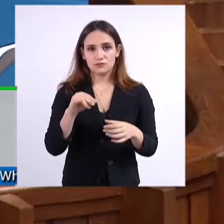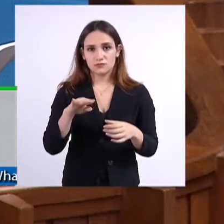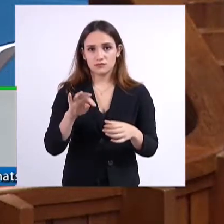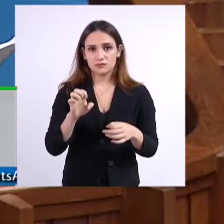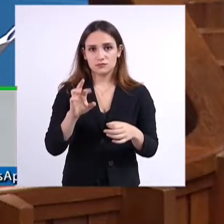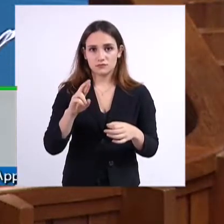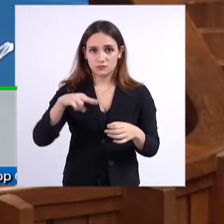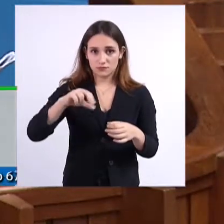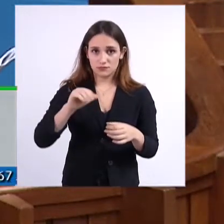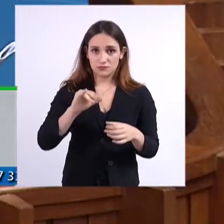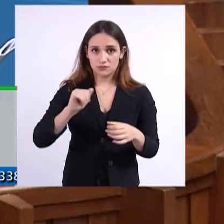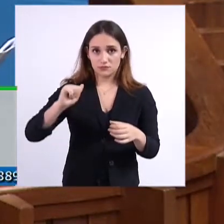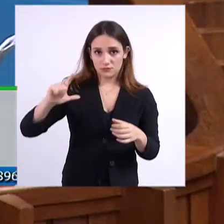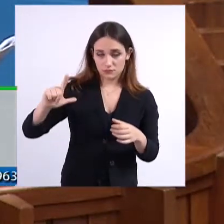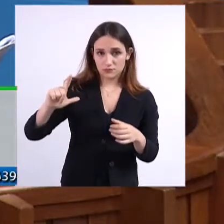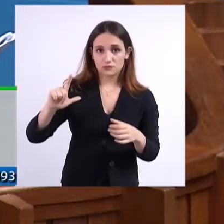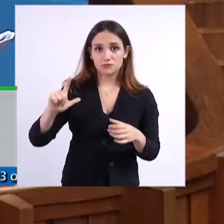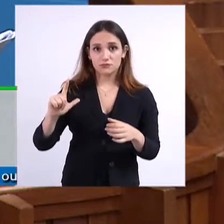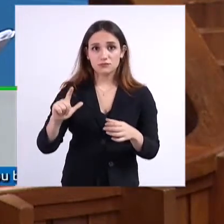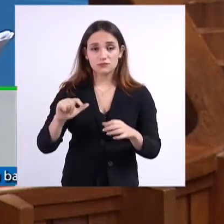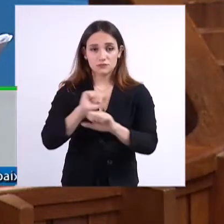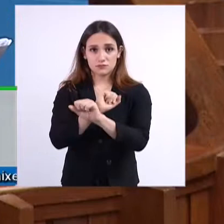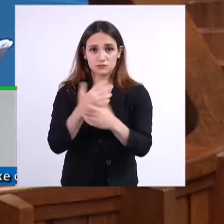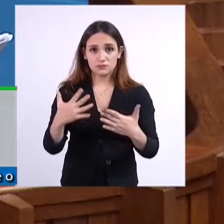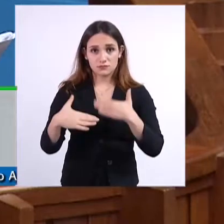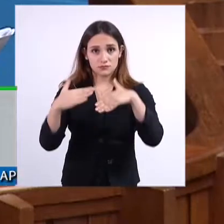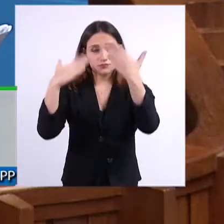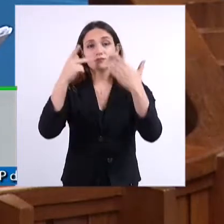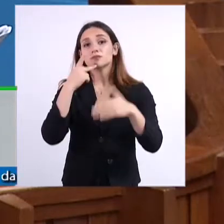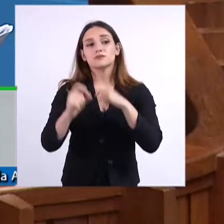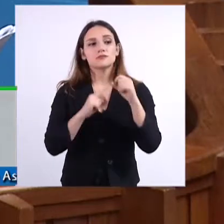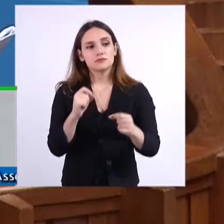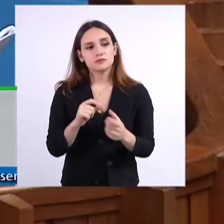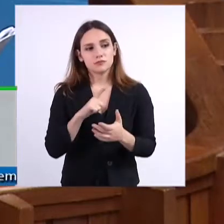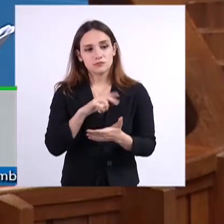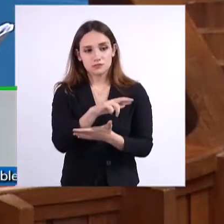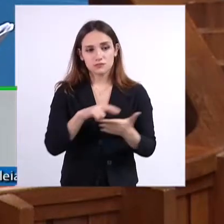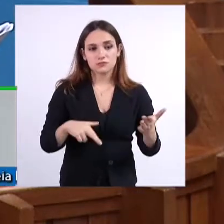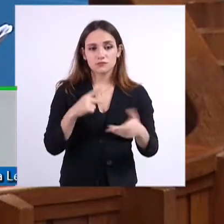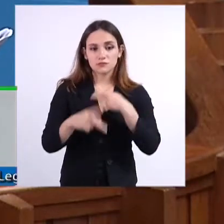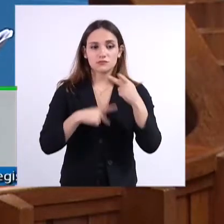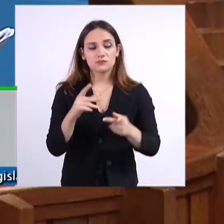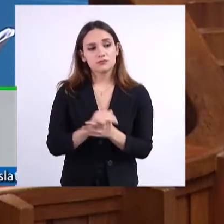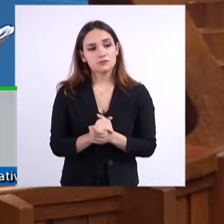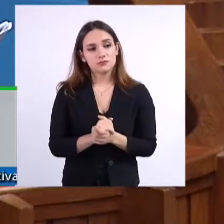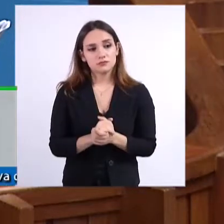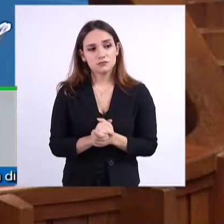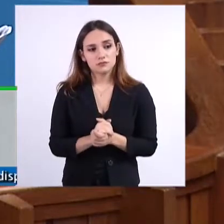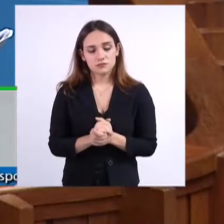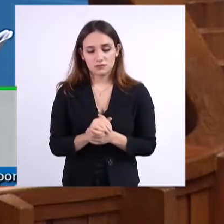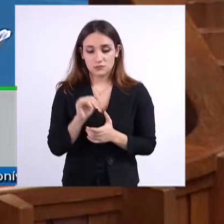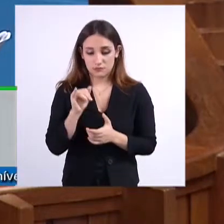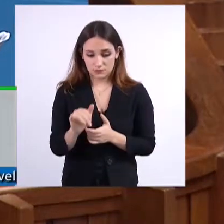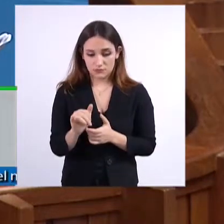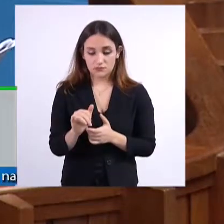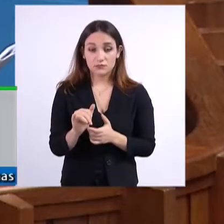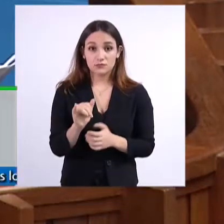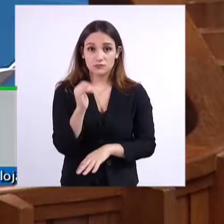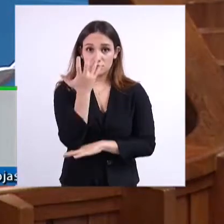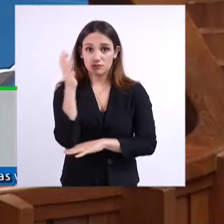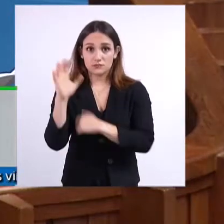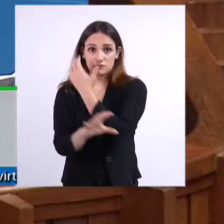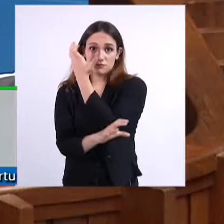Agrícola, os números falam por si só. O relatório diz o seguinte: se a degradação do meio